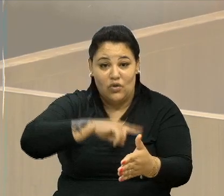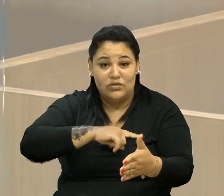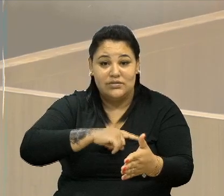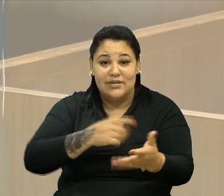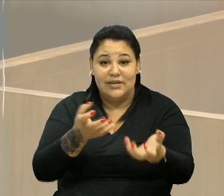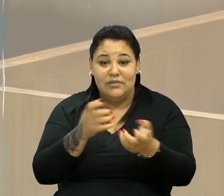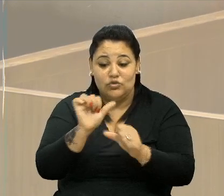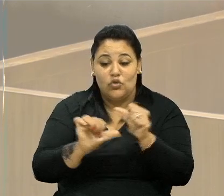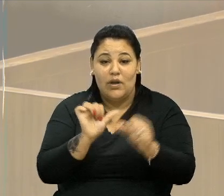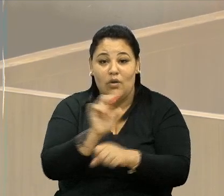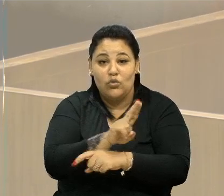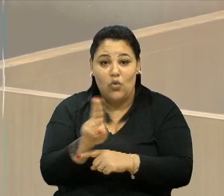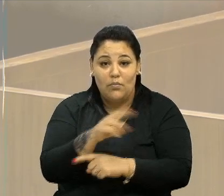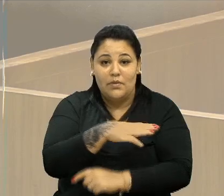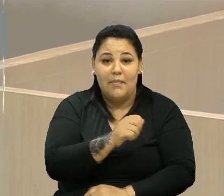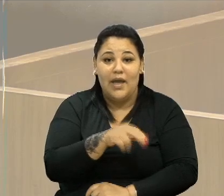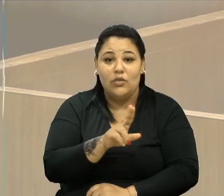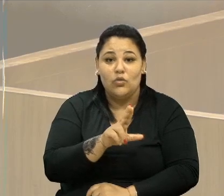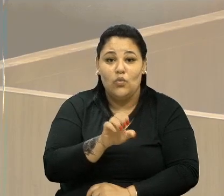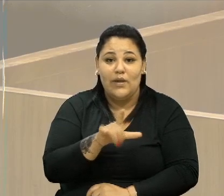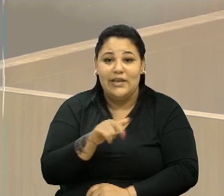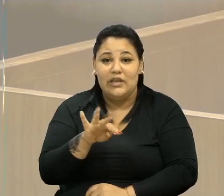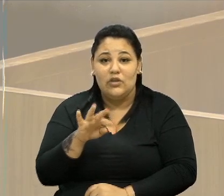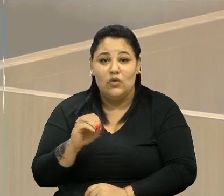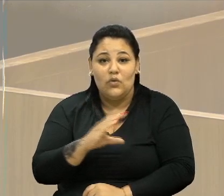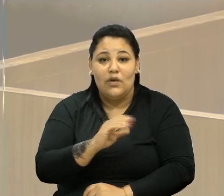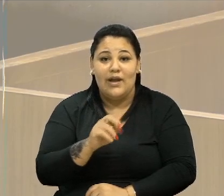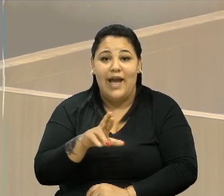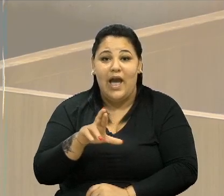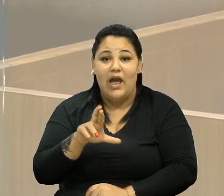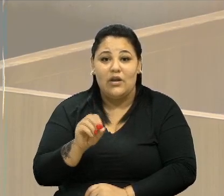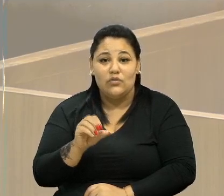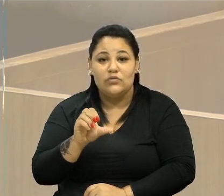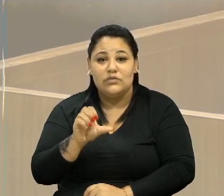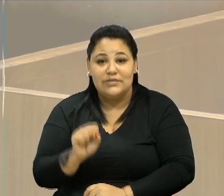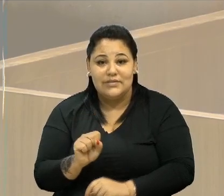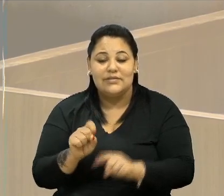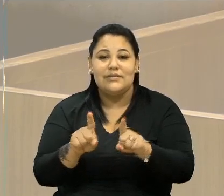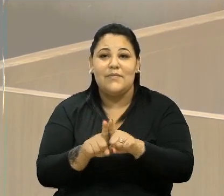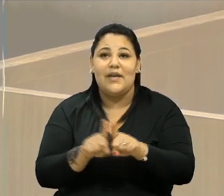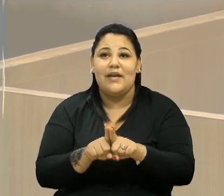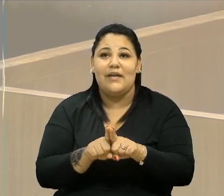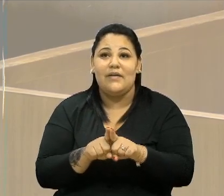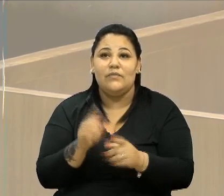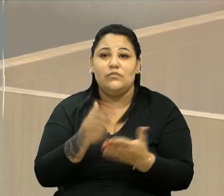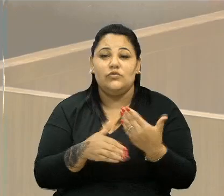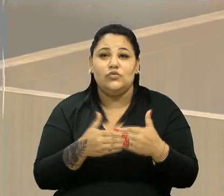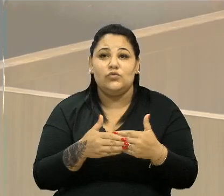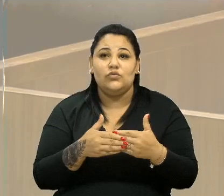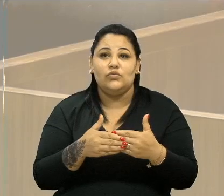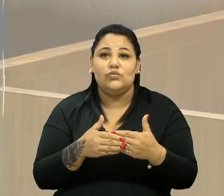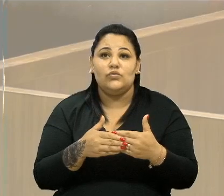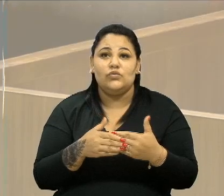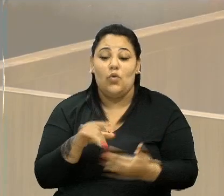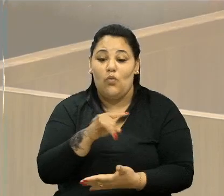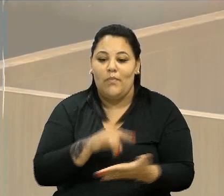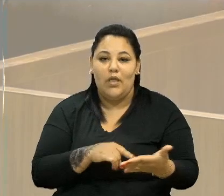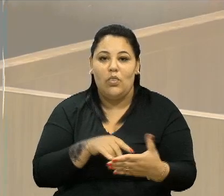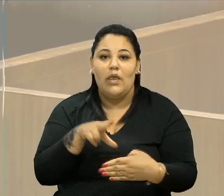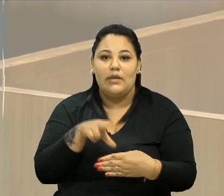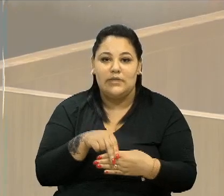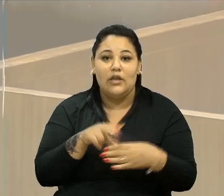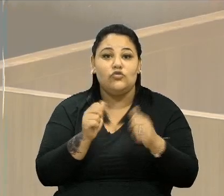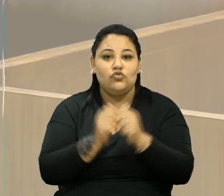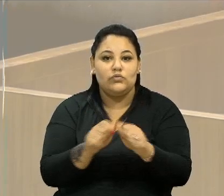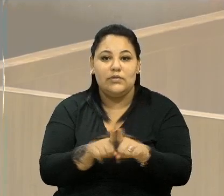de Vila Cristina, com o nome de Manuelito Carlos Savariz, como seguiu em anexo todos os documentos. Ele nasceu em 10 de dezembro